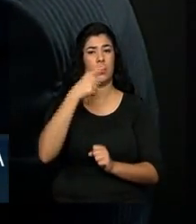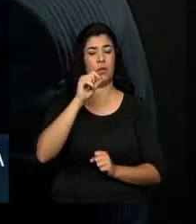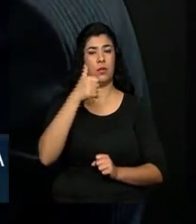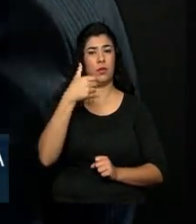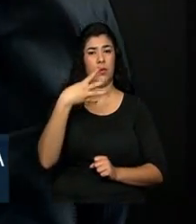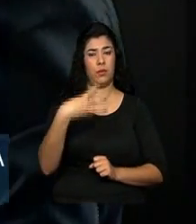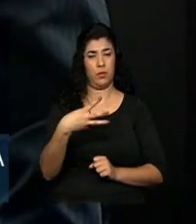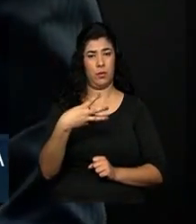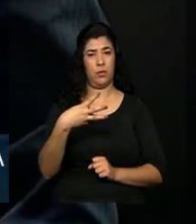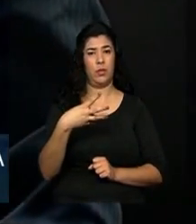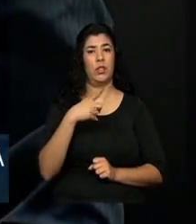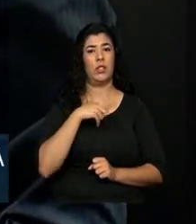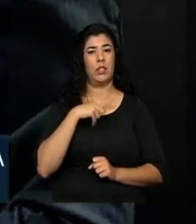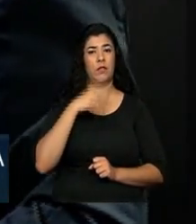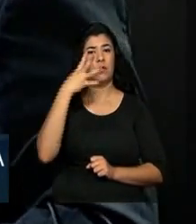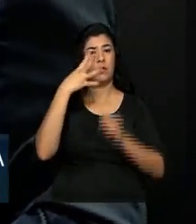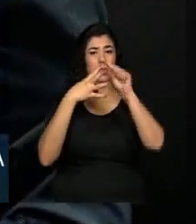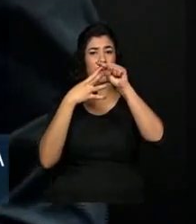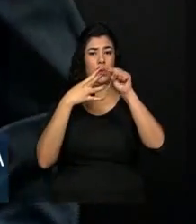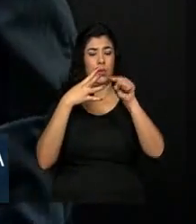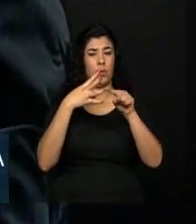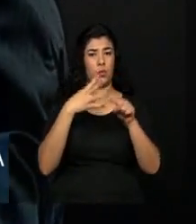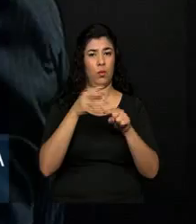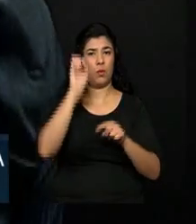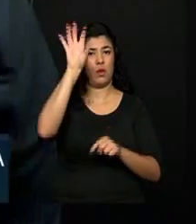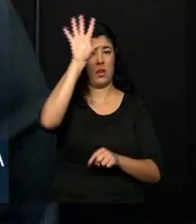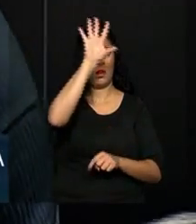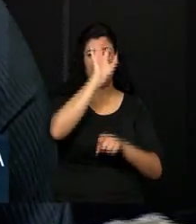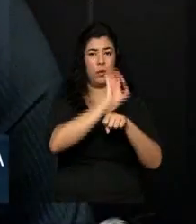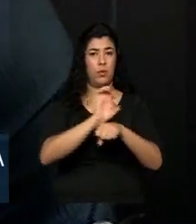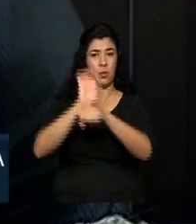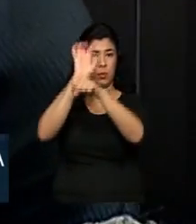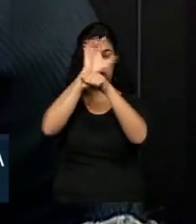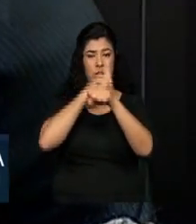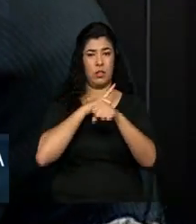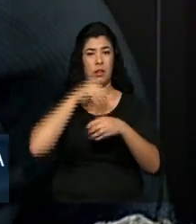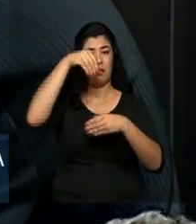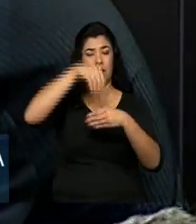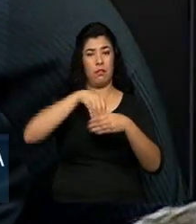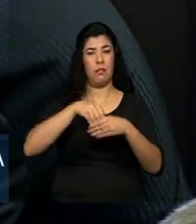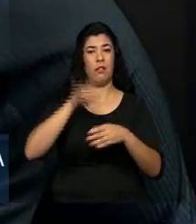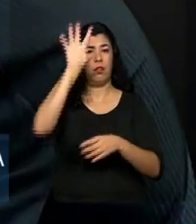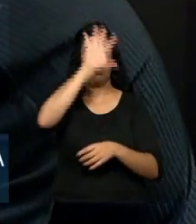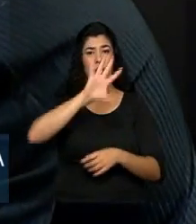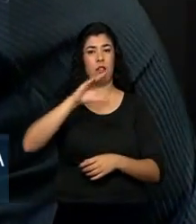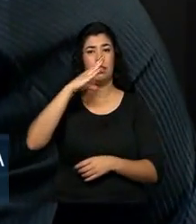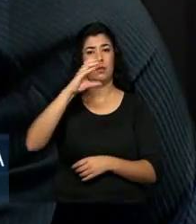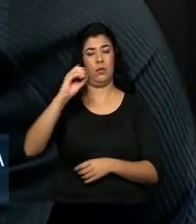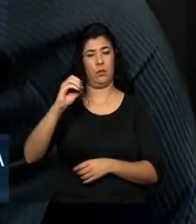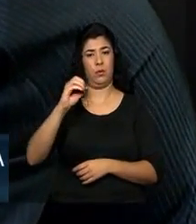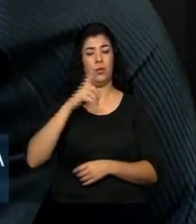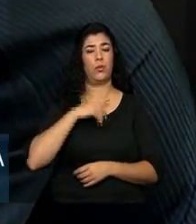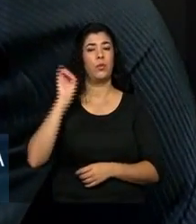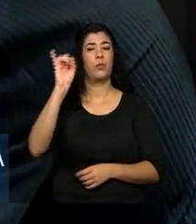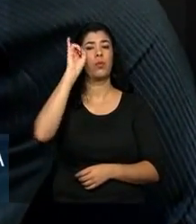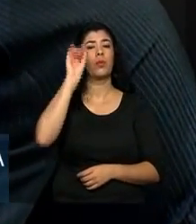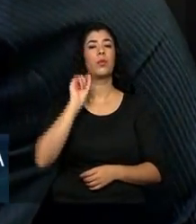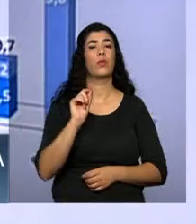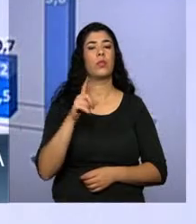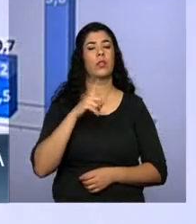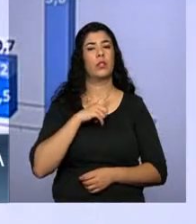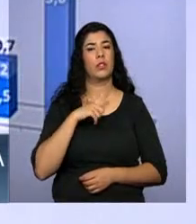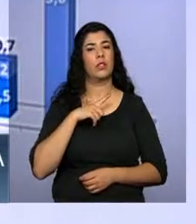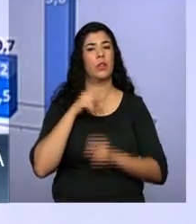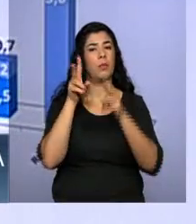contemplando os quatro Estados da região centro-oeste que o que vale para nós é